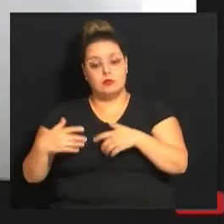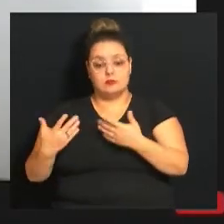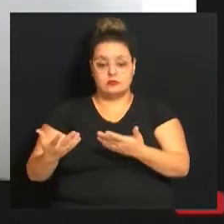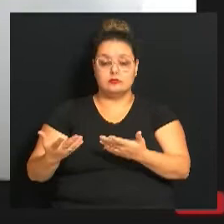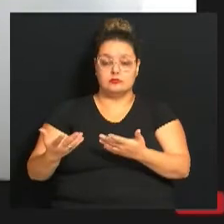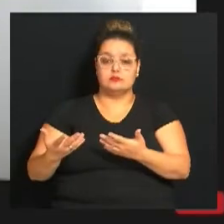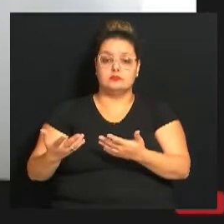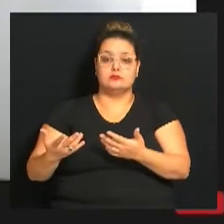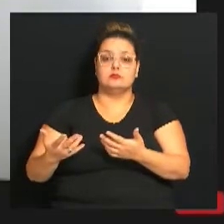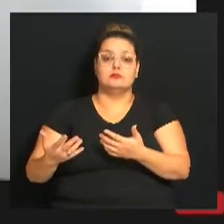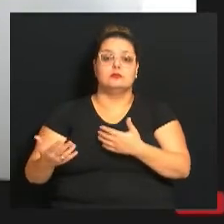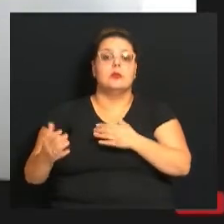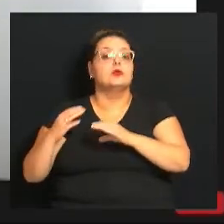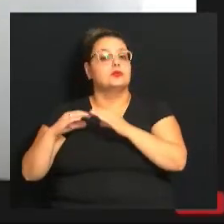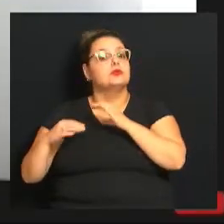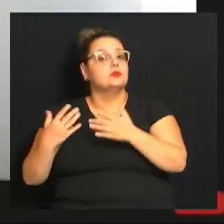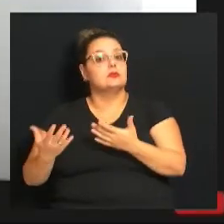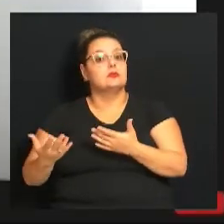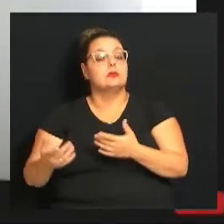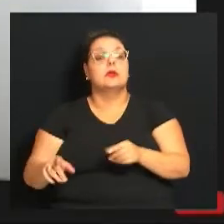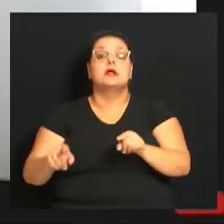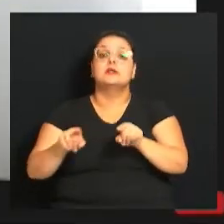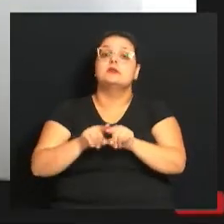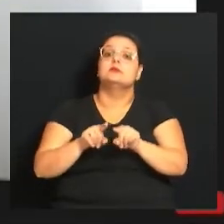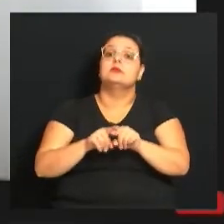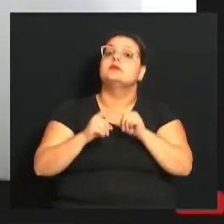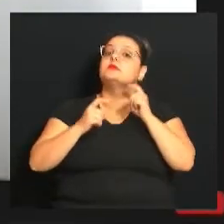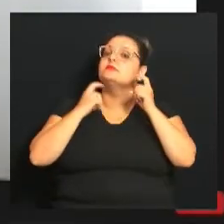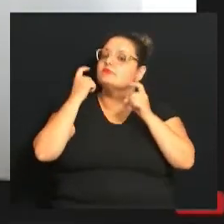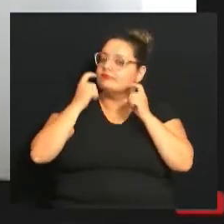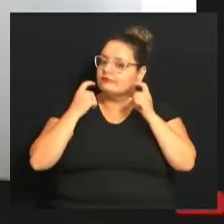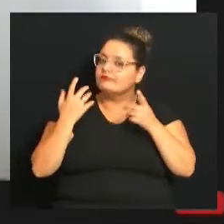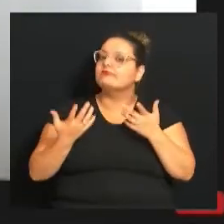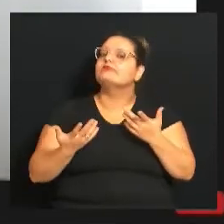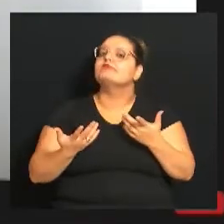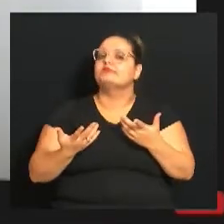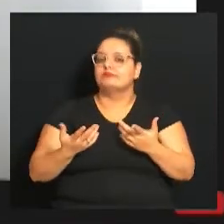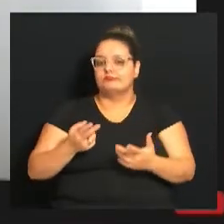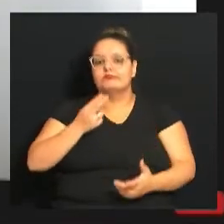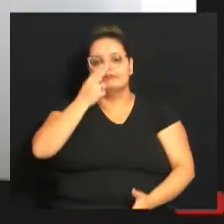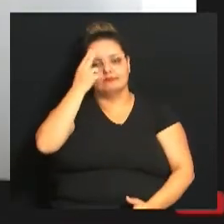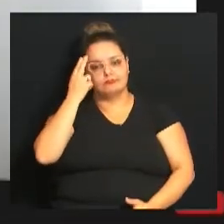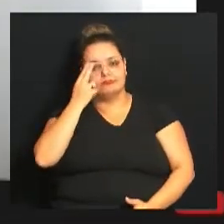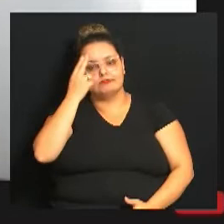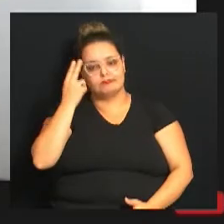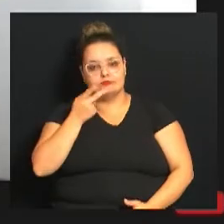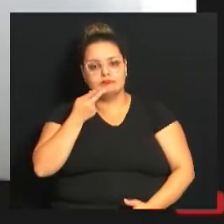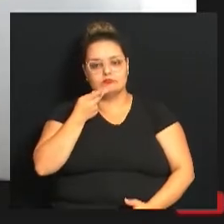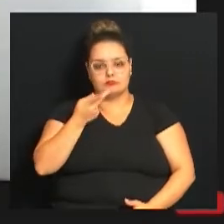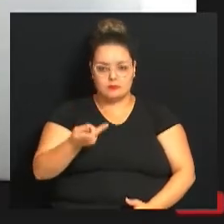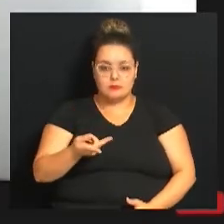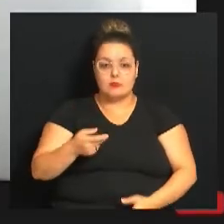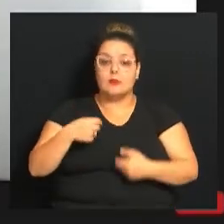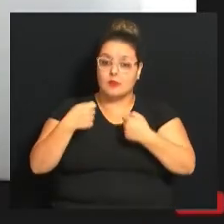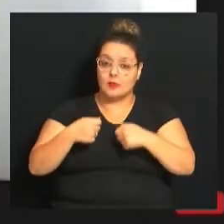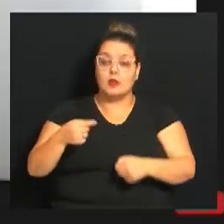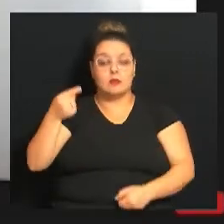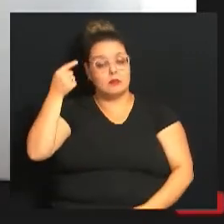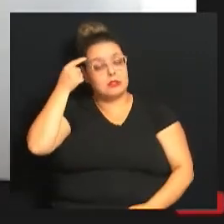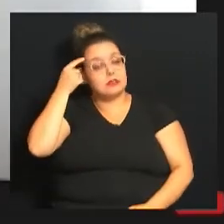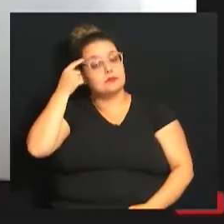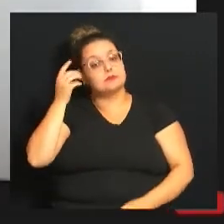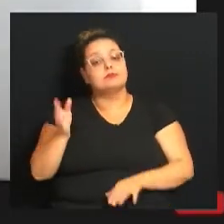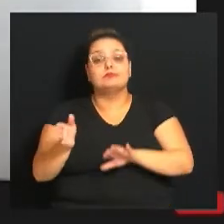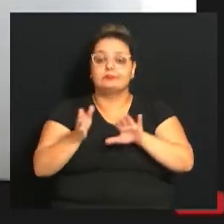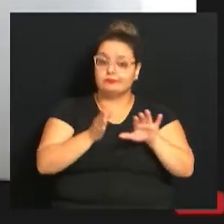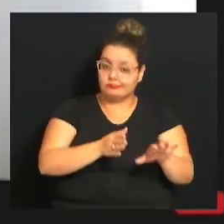possibilidade de comunicação, mas também tem essa preocupação, Gabriel, que você levantou muito bem. Eu acho que a gente tem que pensar também nesse outro lado, que